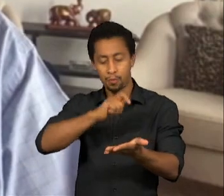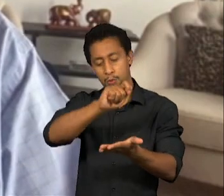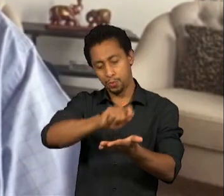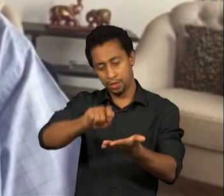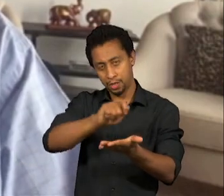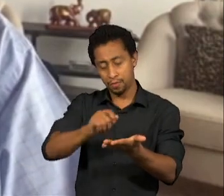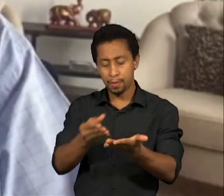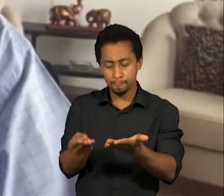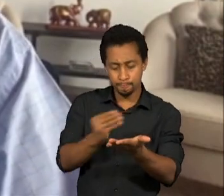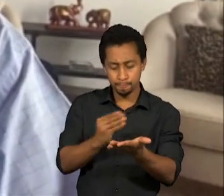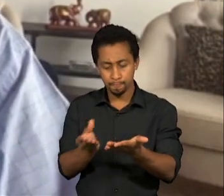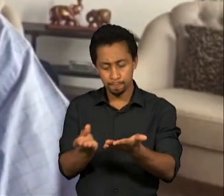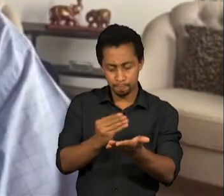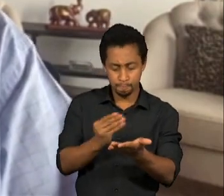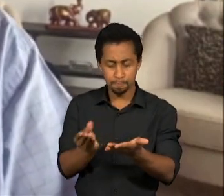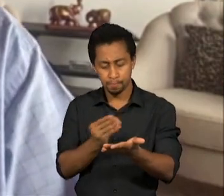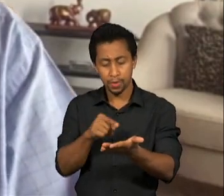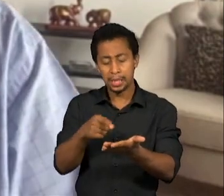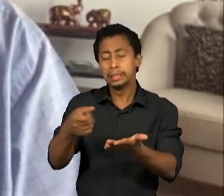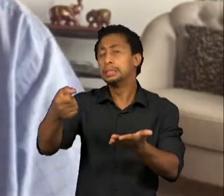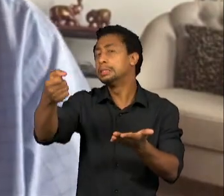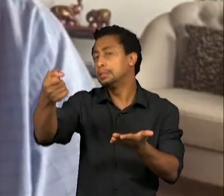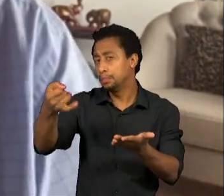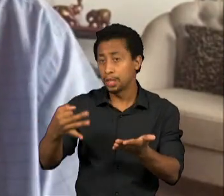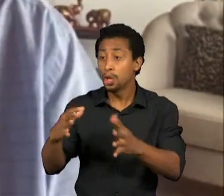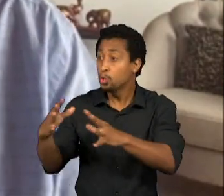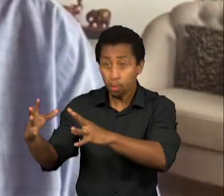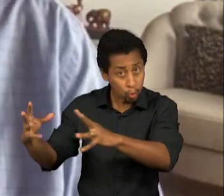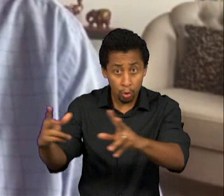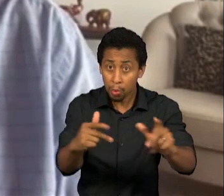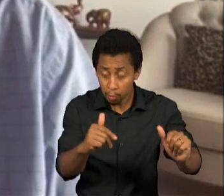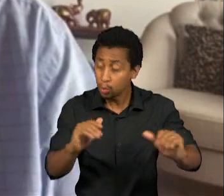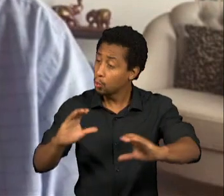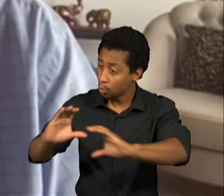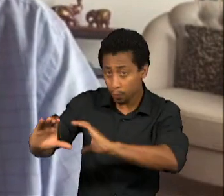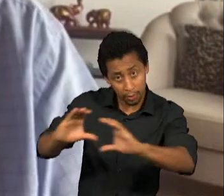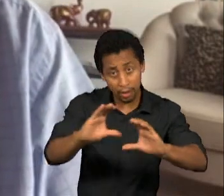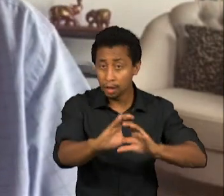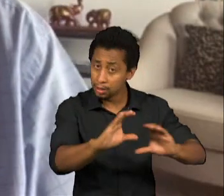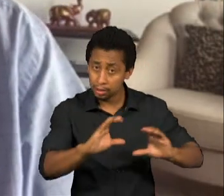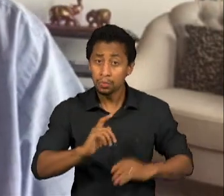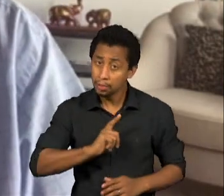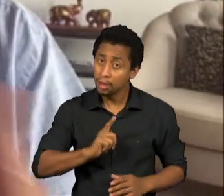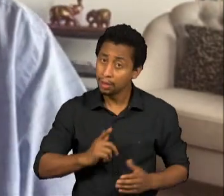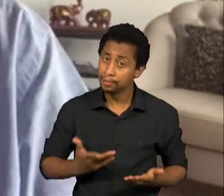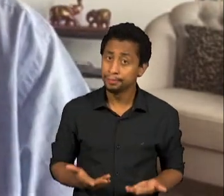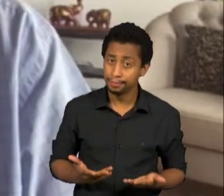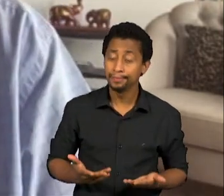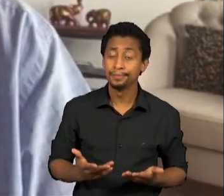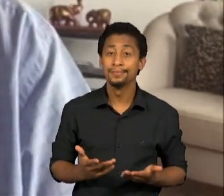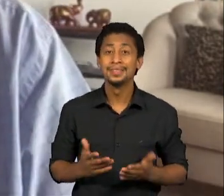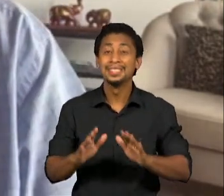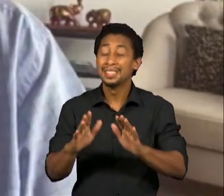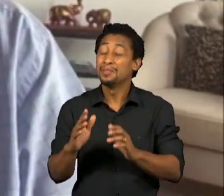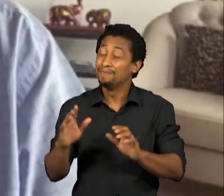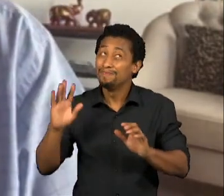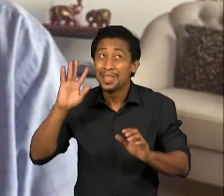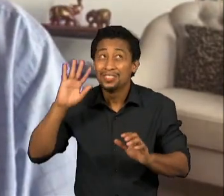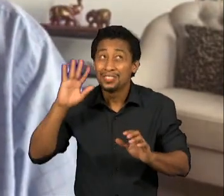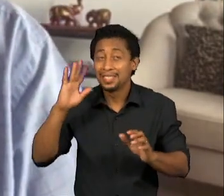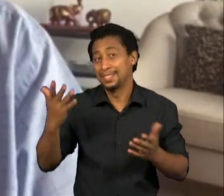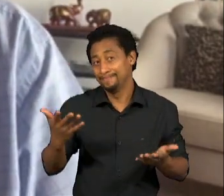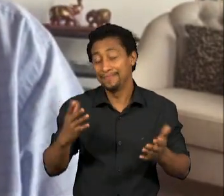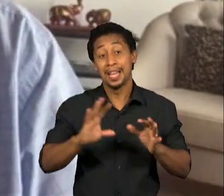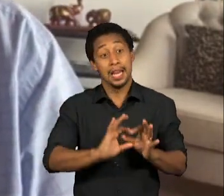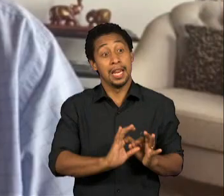mundo é um veículo de comunicação. Quer dizer, então a partir daí vale tudo, né? Vai além da liberdade de expressão, é a